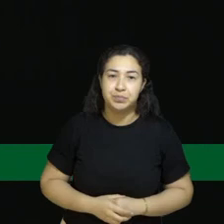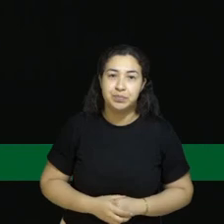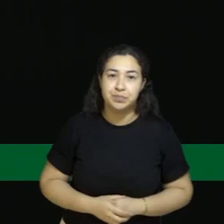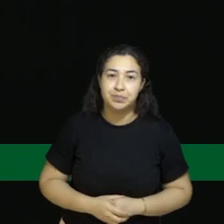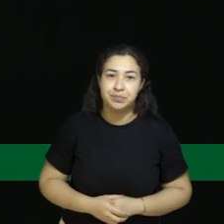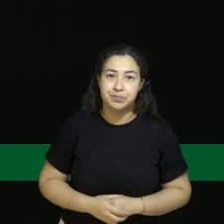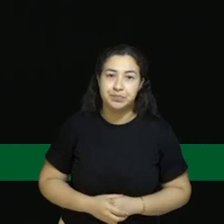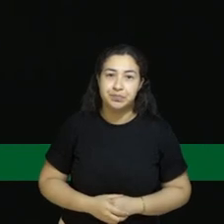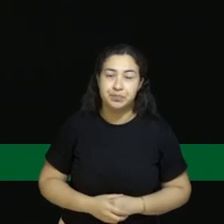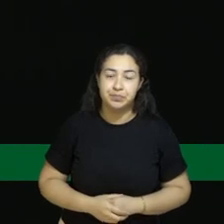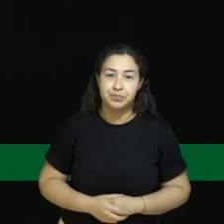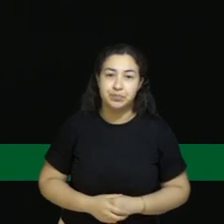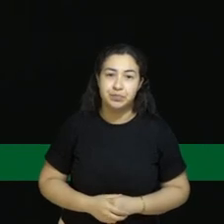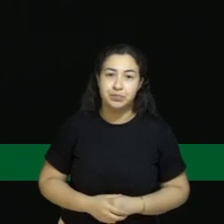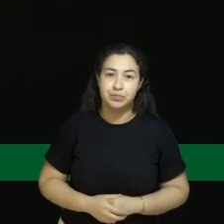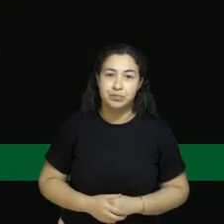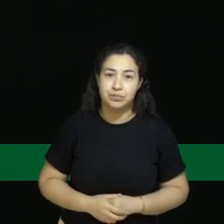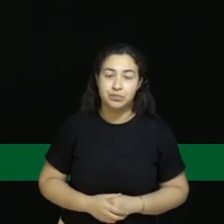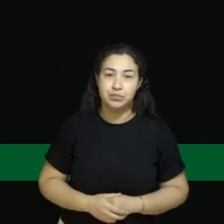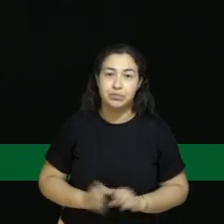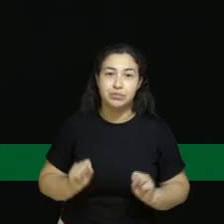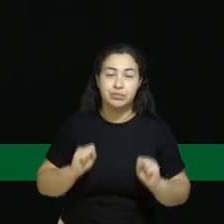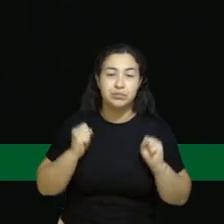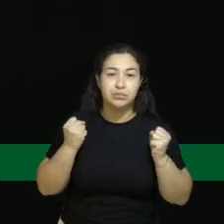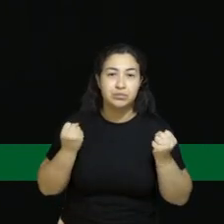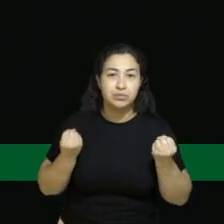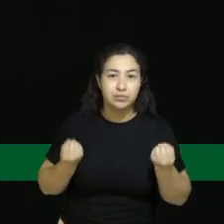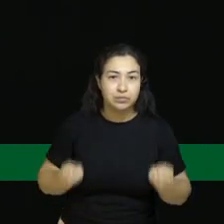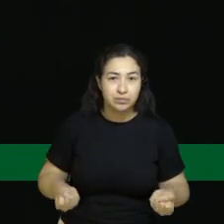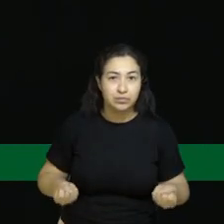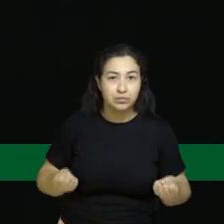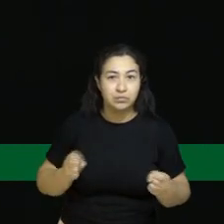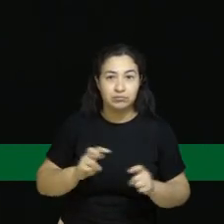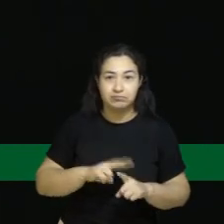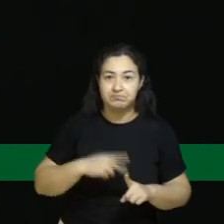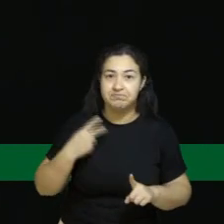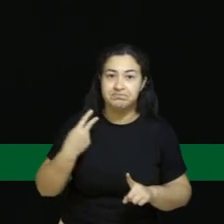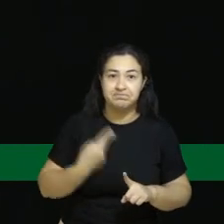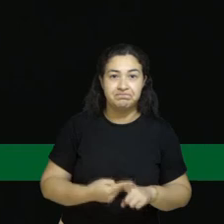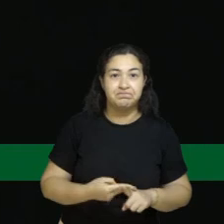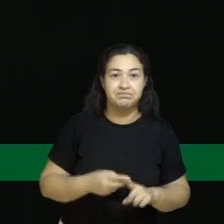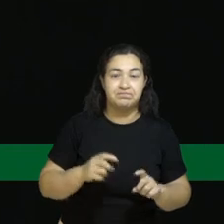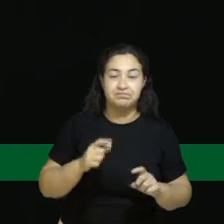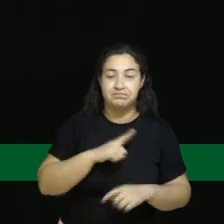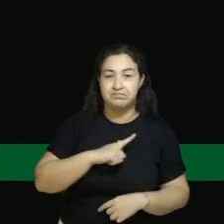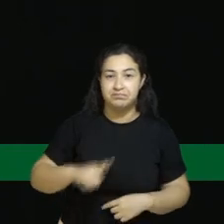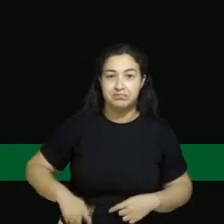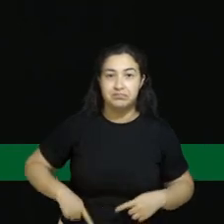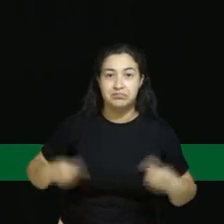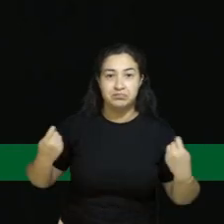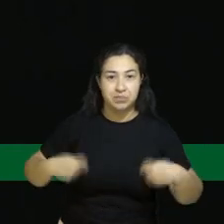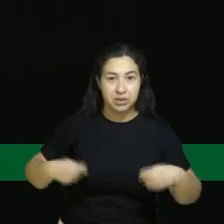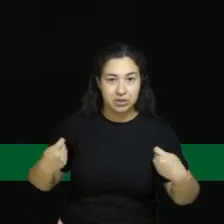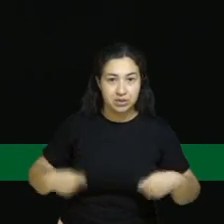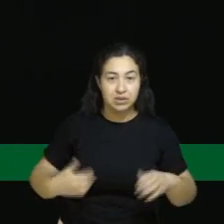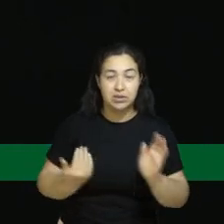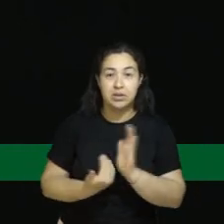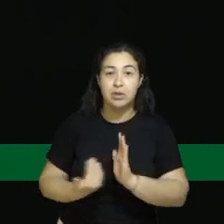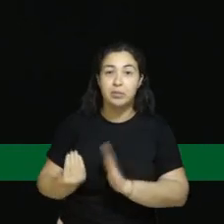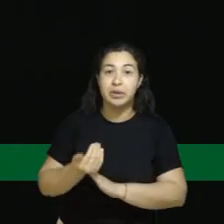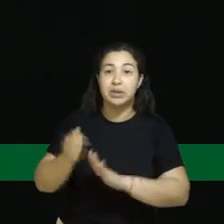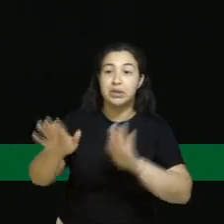Veja, um esforço redobrado tem sido feito pelos governos para que nós tenhamos mais policiais nas ruas,